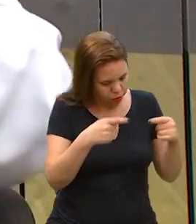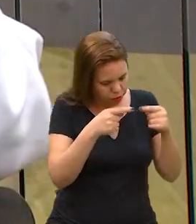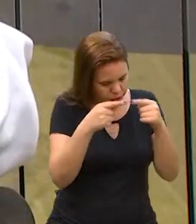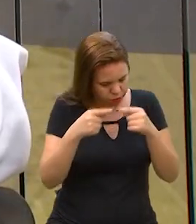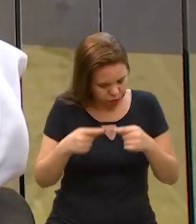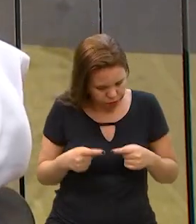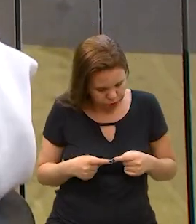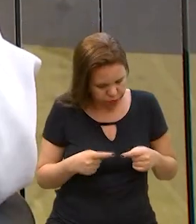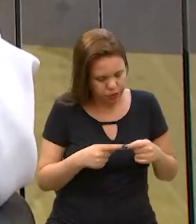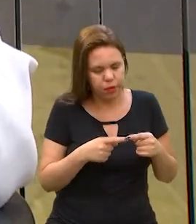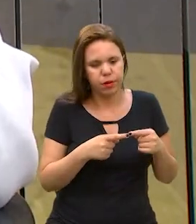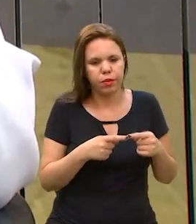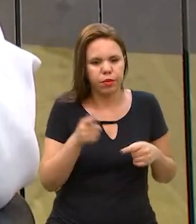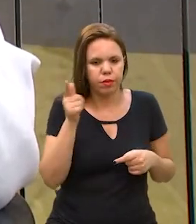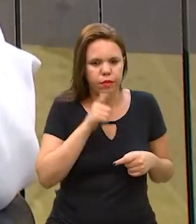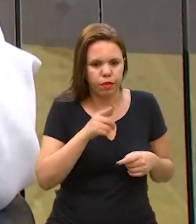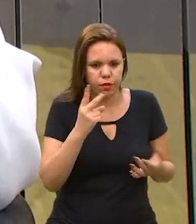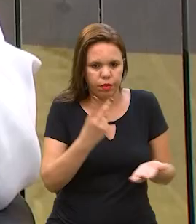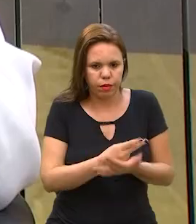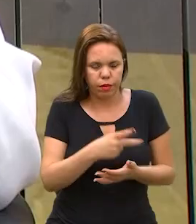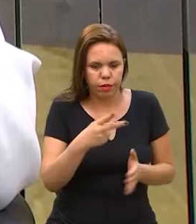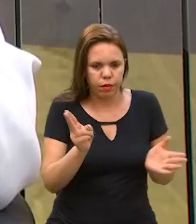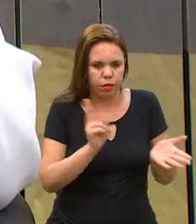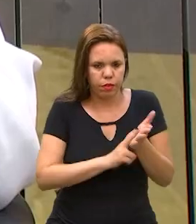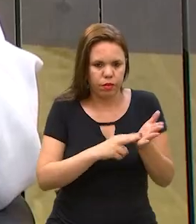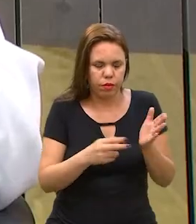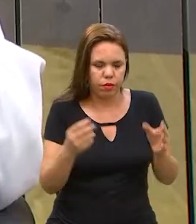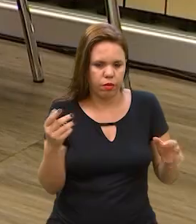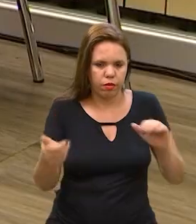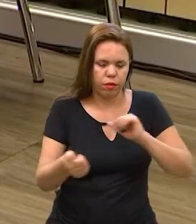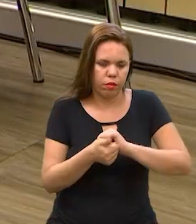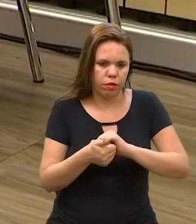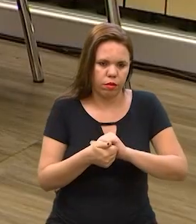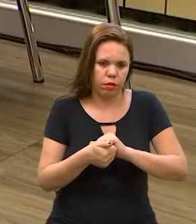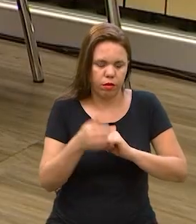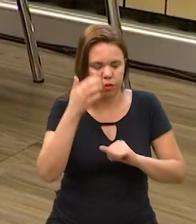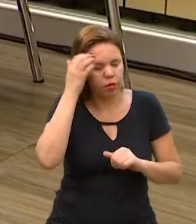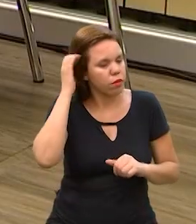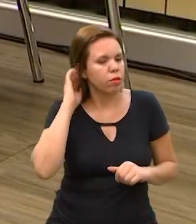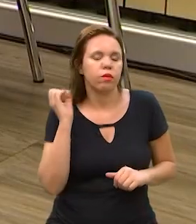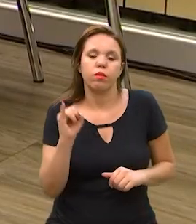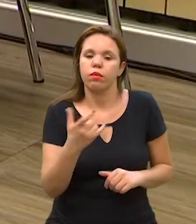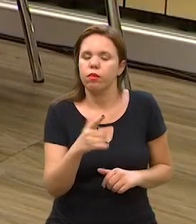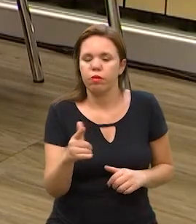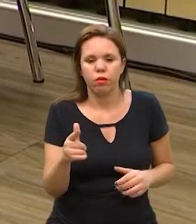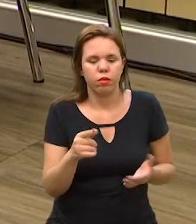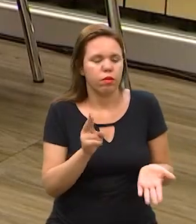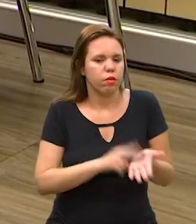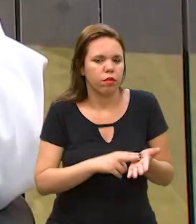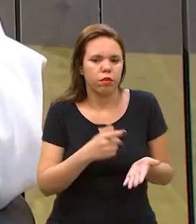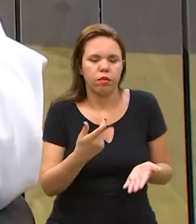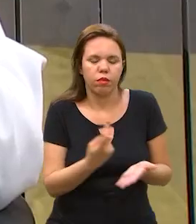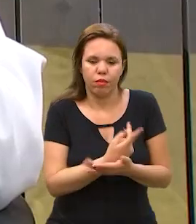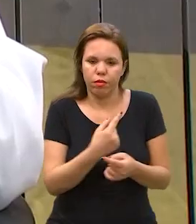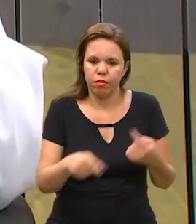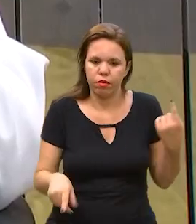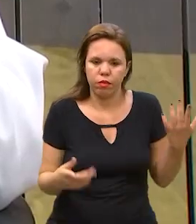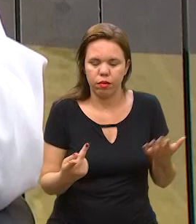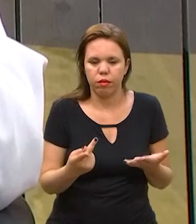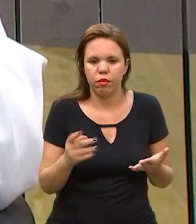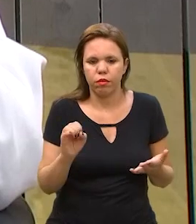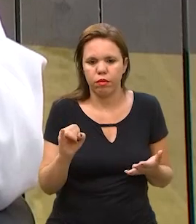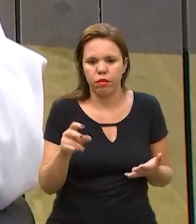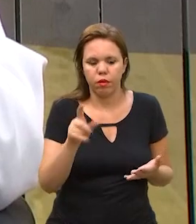conforme para esse laboratório conseguir manter o selo de qualidade. Então, sem o selo tem alguma coisa errada. Porque assim, veja bem,